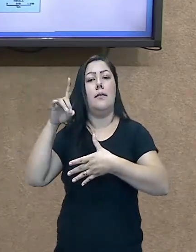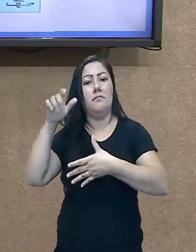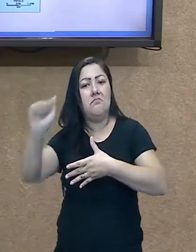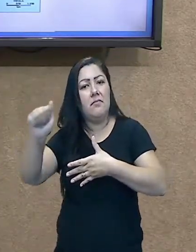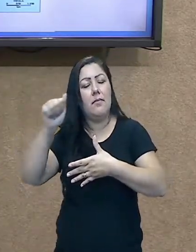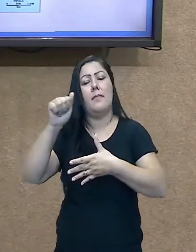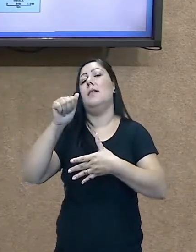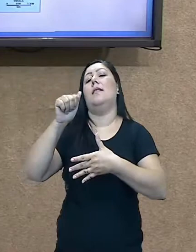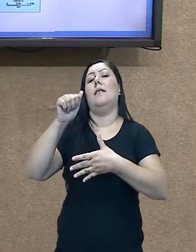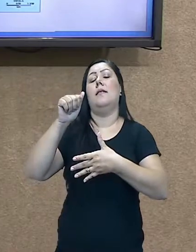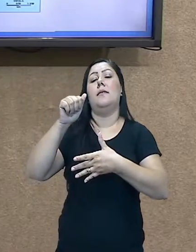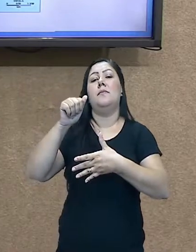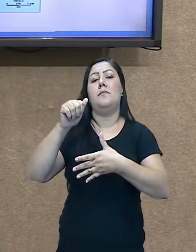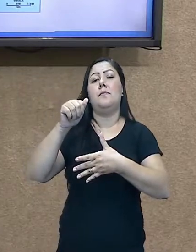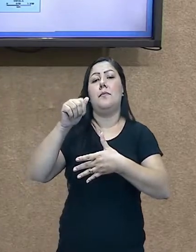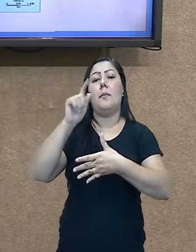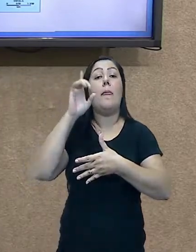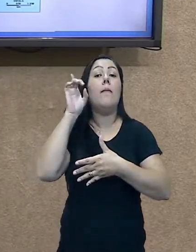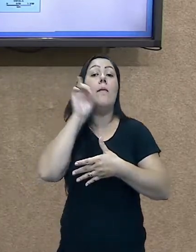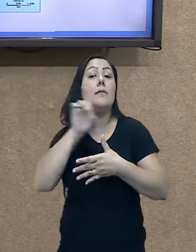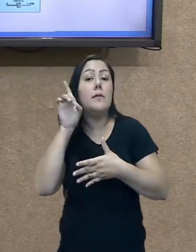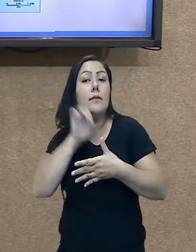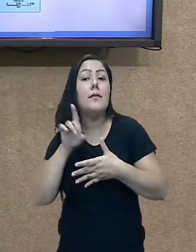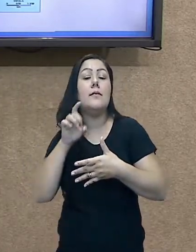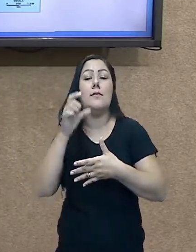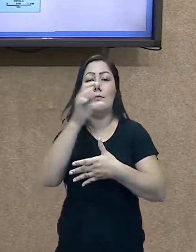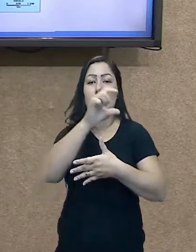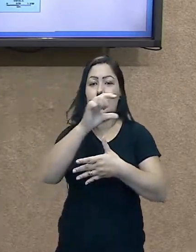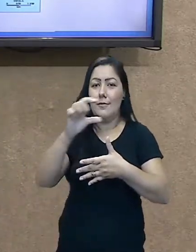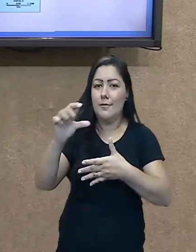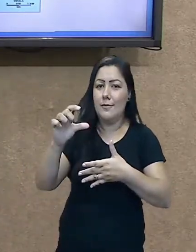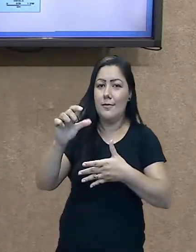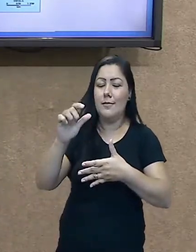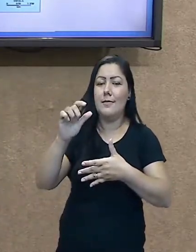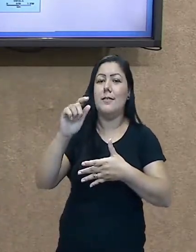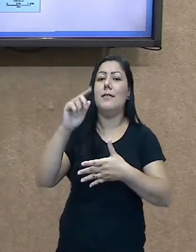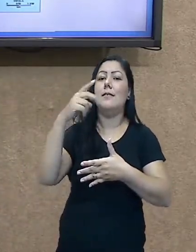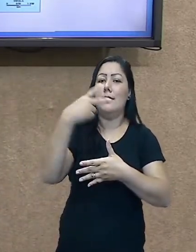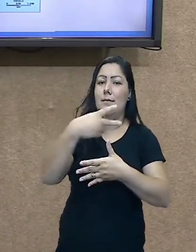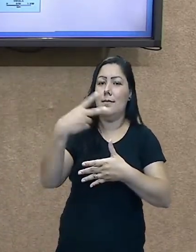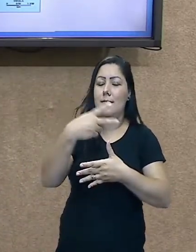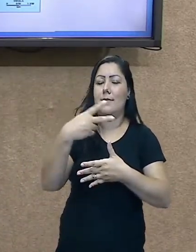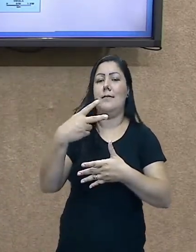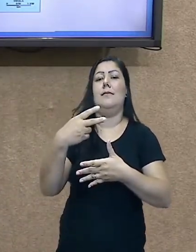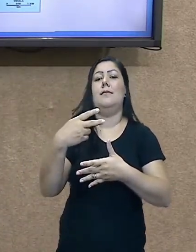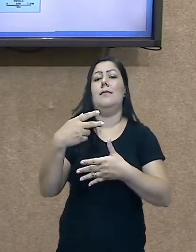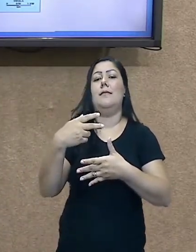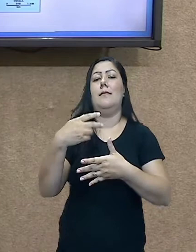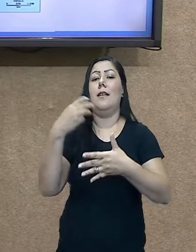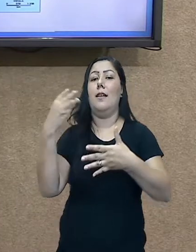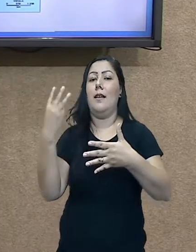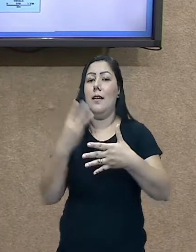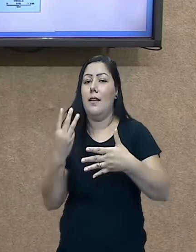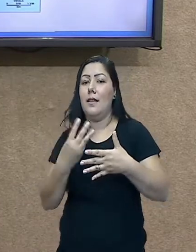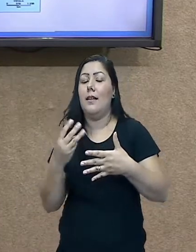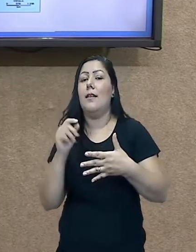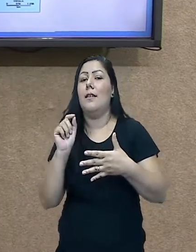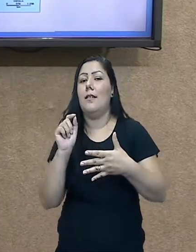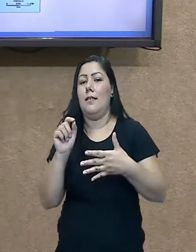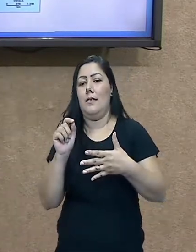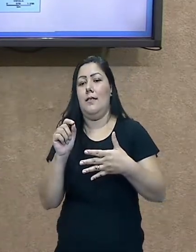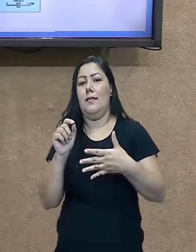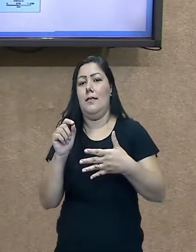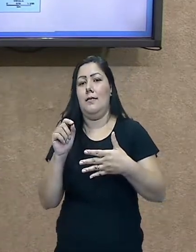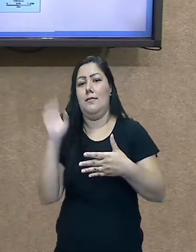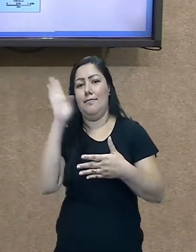Estados Unidos? Em tamanho, não. Primeiro o Canadá, segundo os Estados Unidos, terceiro o